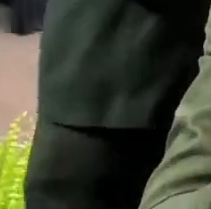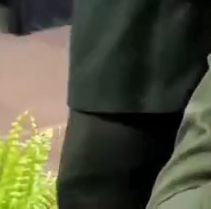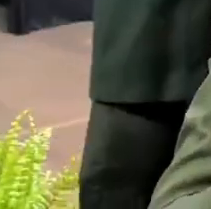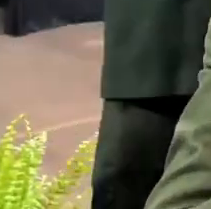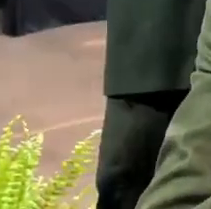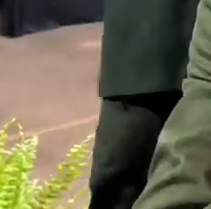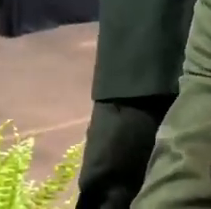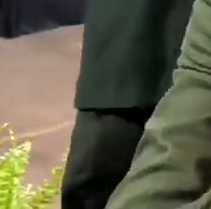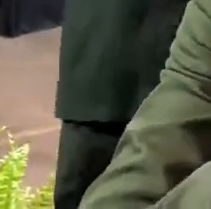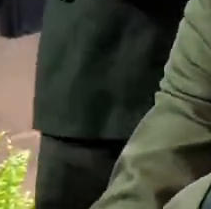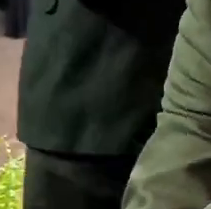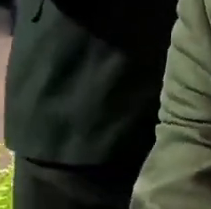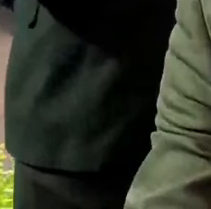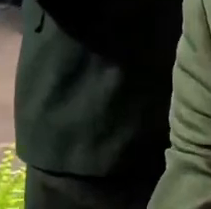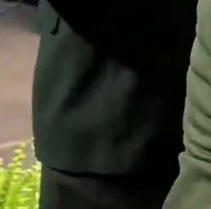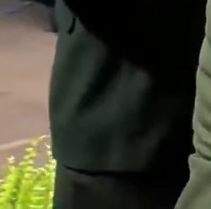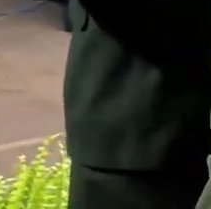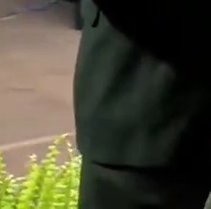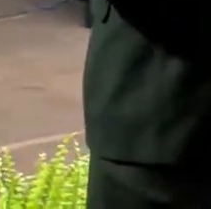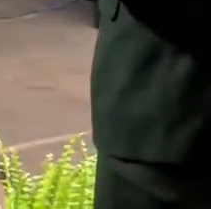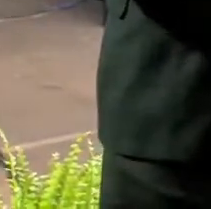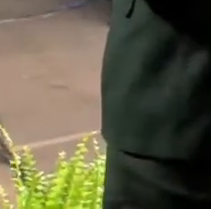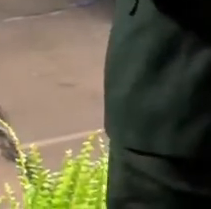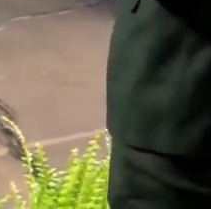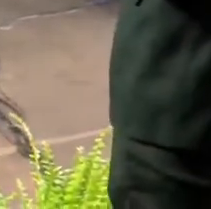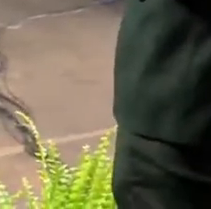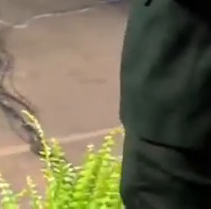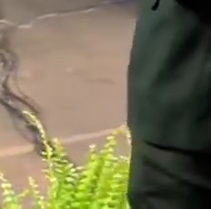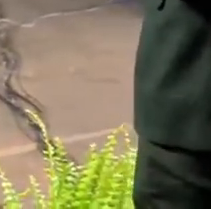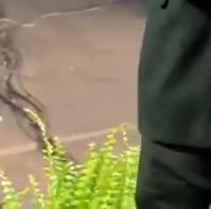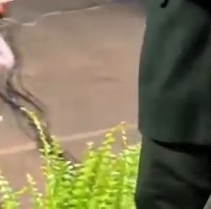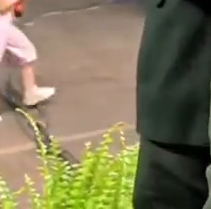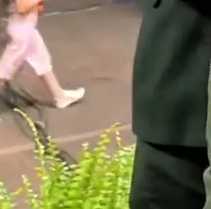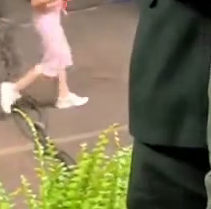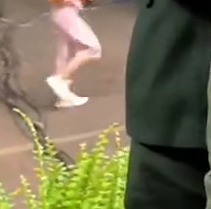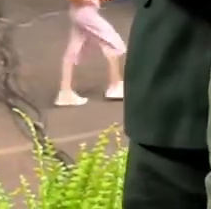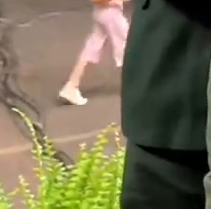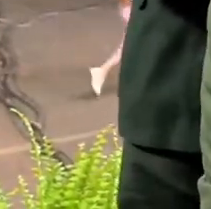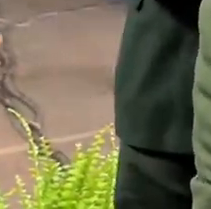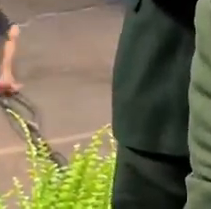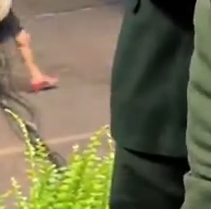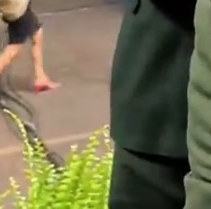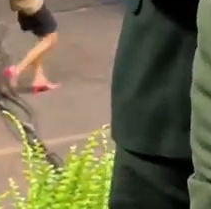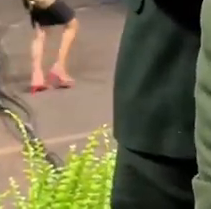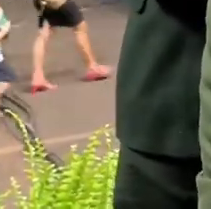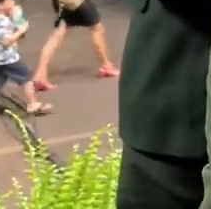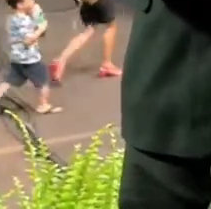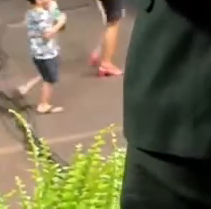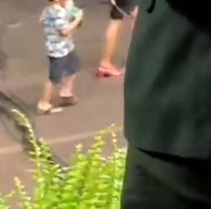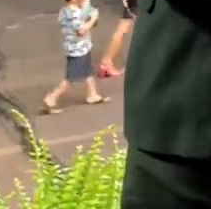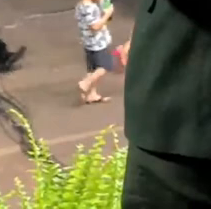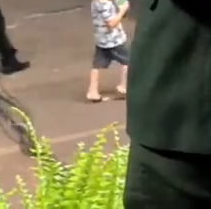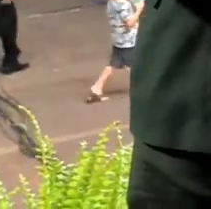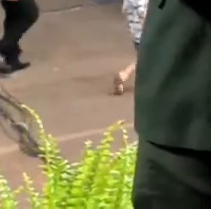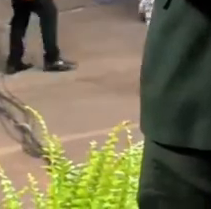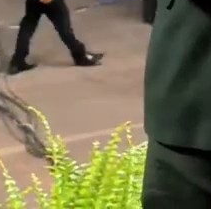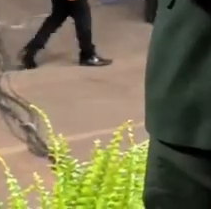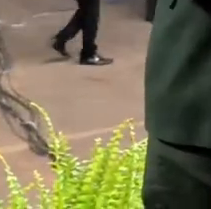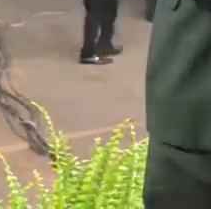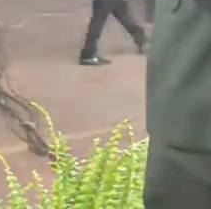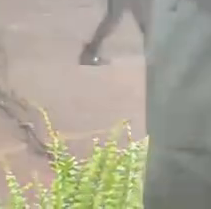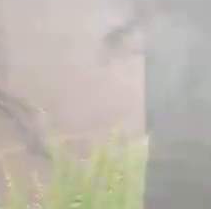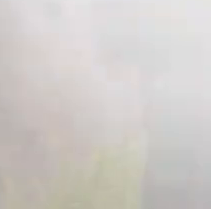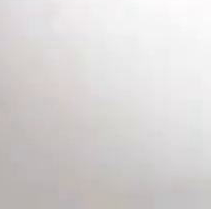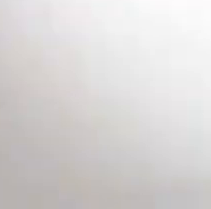em nome do Senhor Jesus que a graça de Deus te alcance e amanhã nós tivemos por aqui novamente Deus te abençoe em nome de